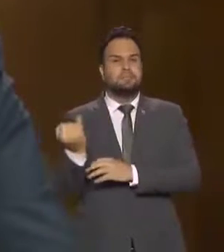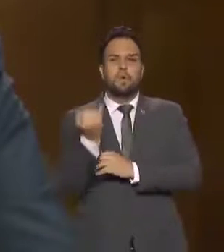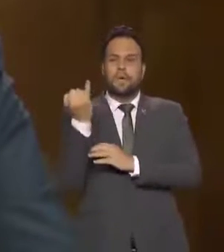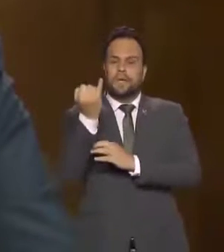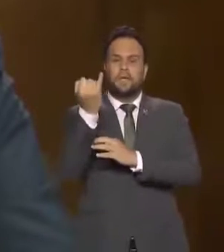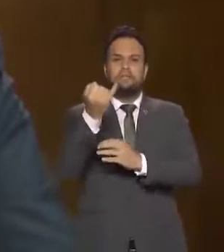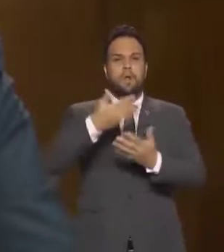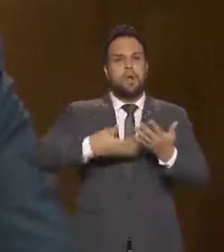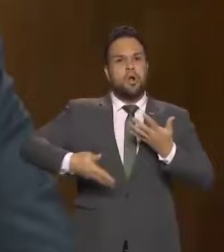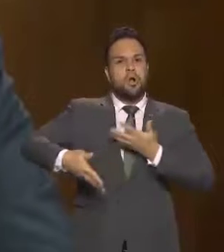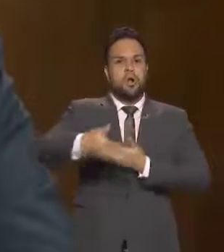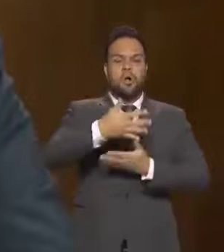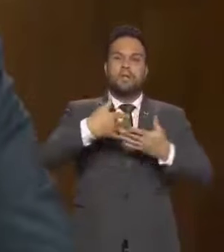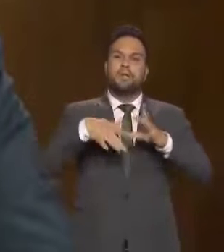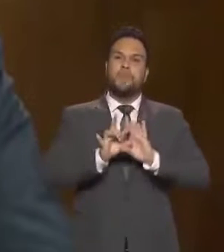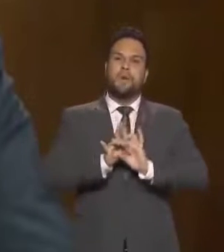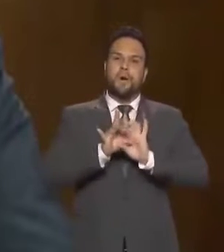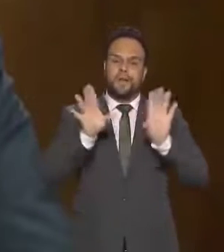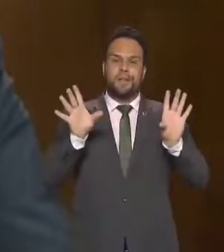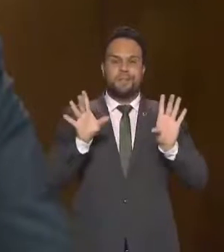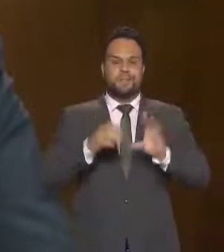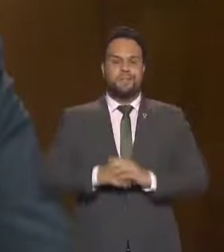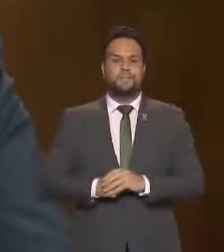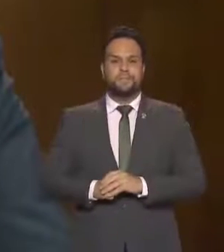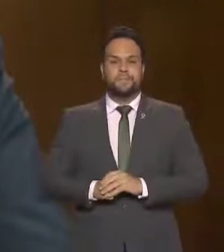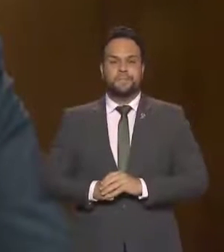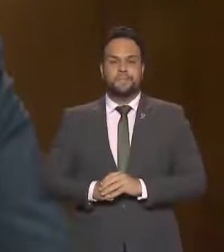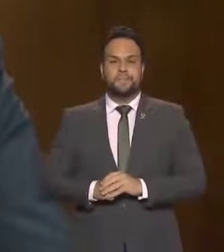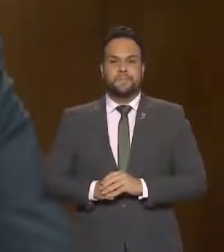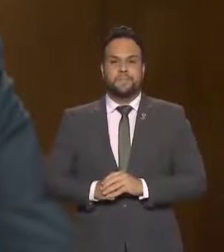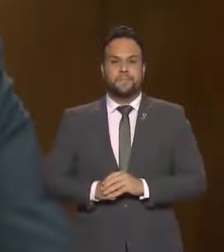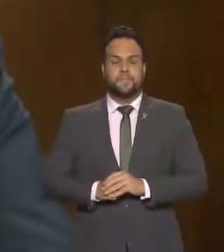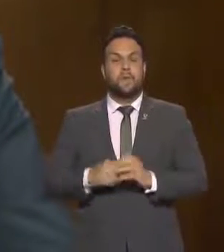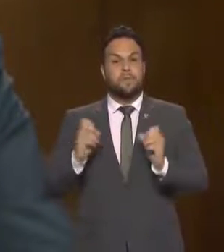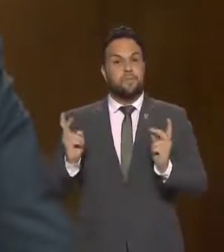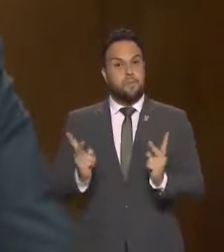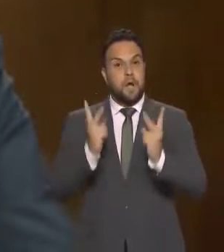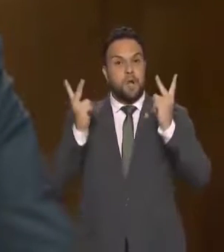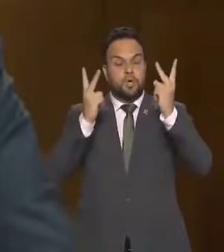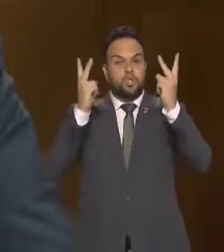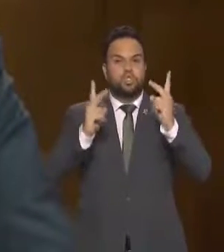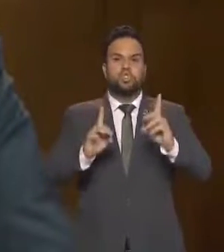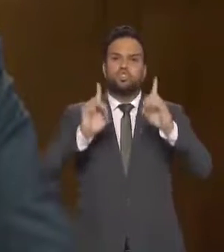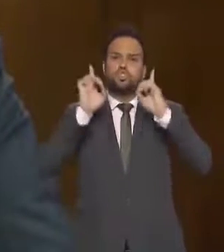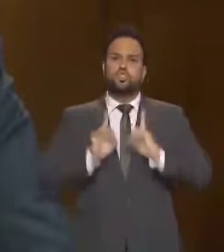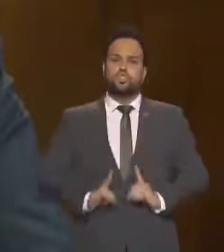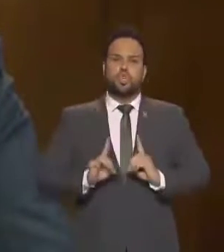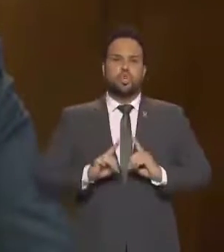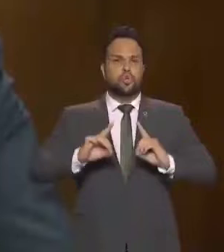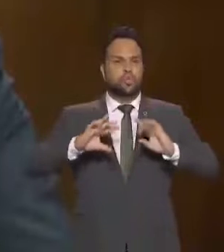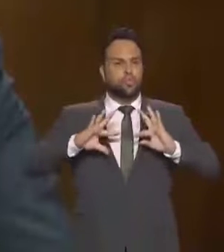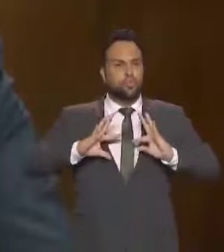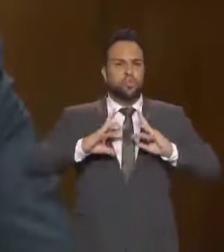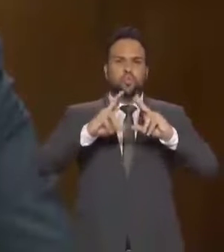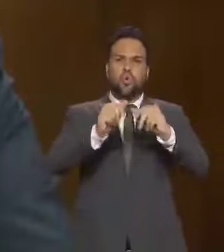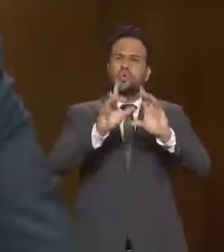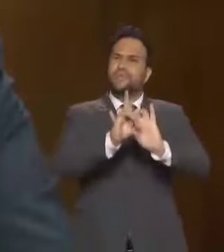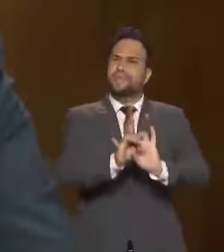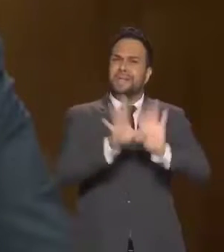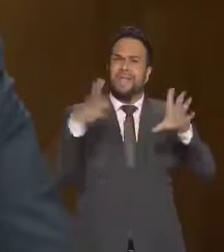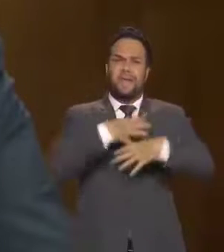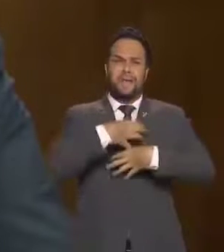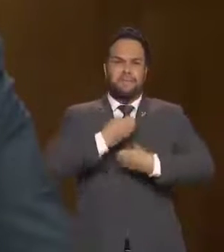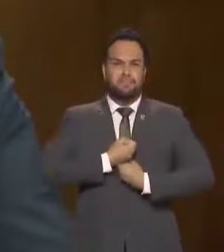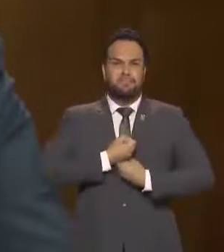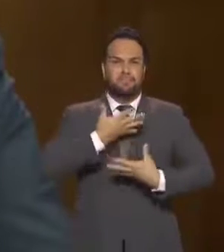algo essencial para o bom funcionamento de uma democracia saudável valorizamos o direito de todos de